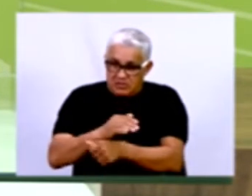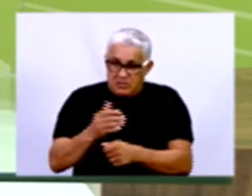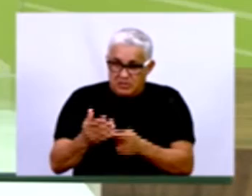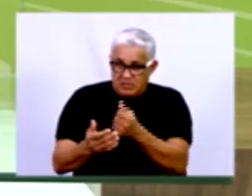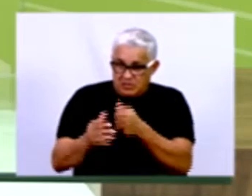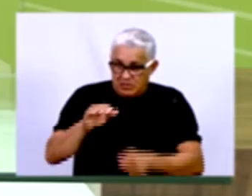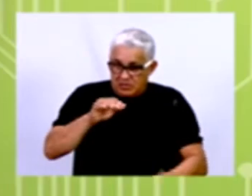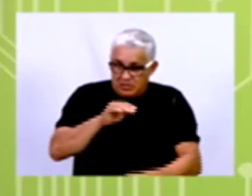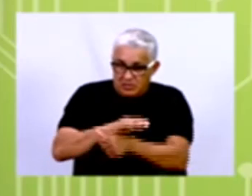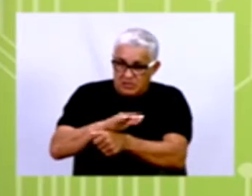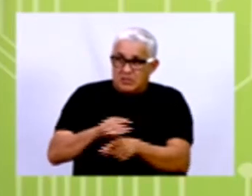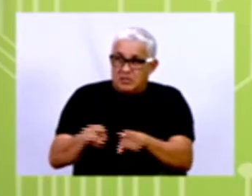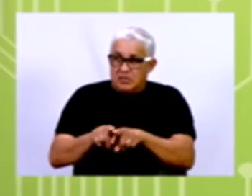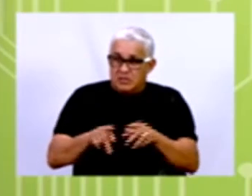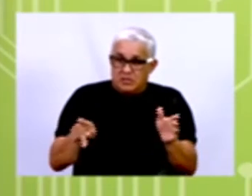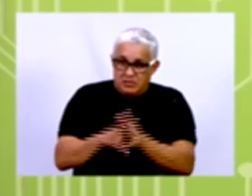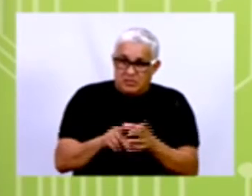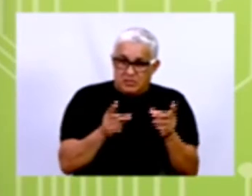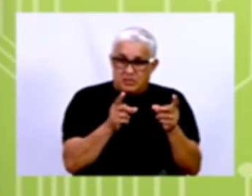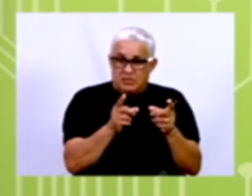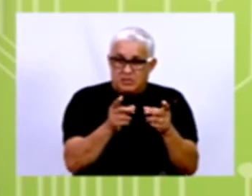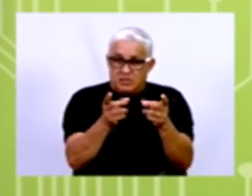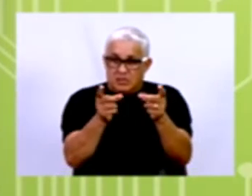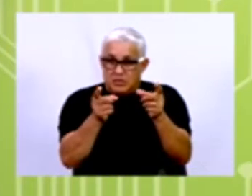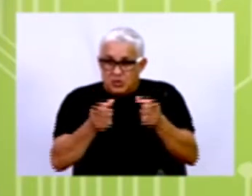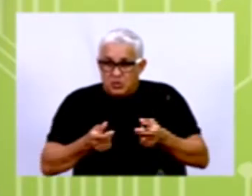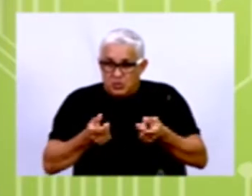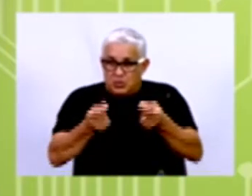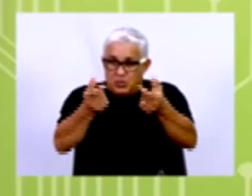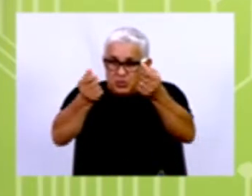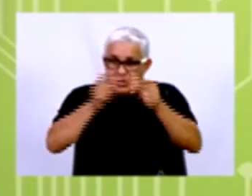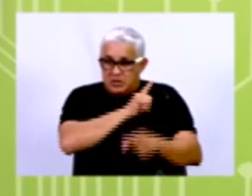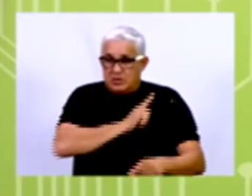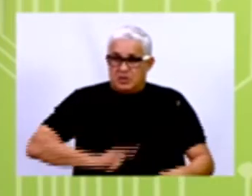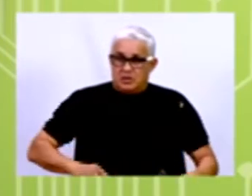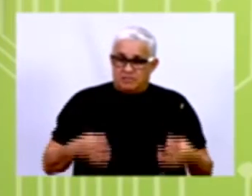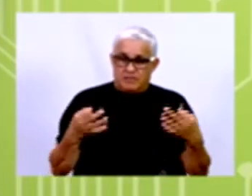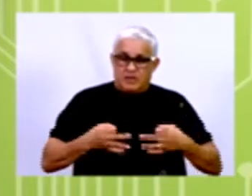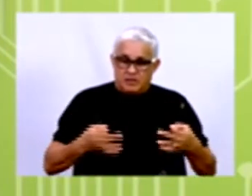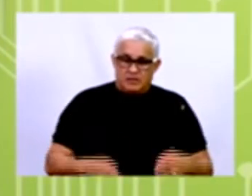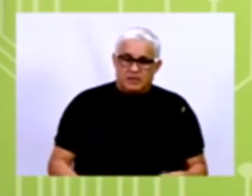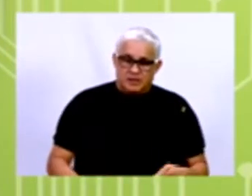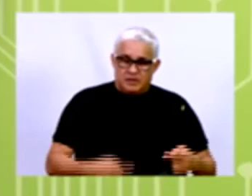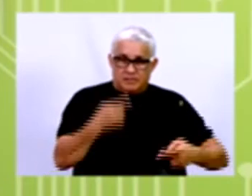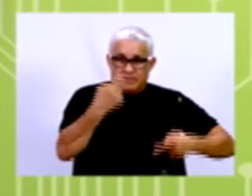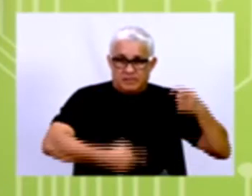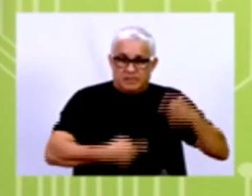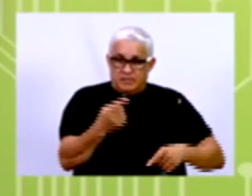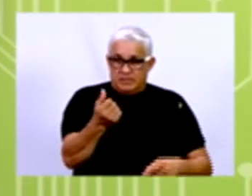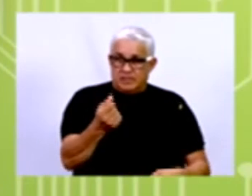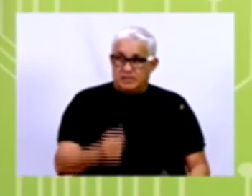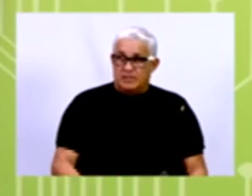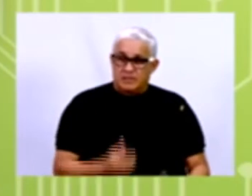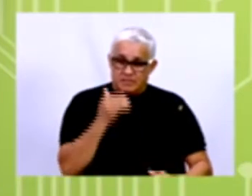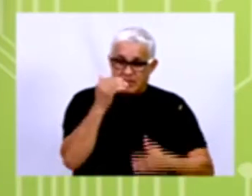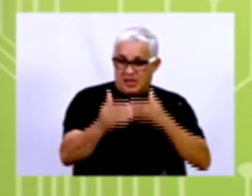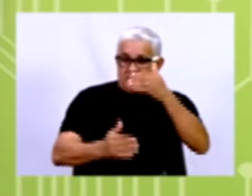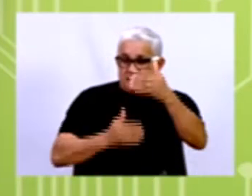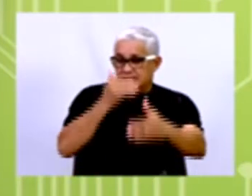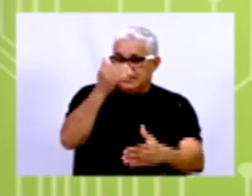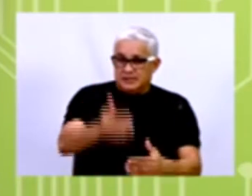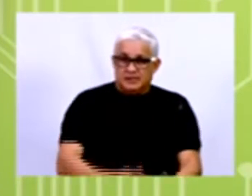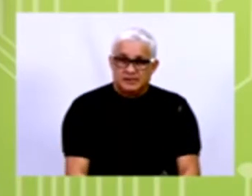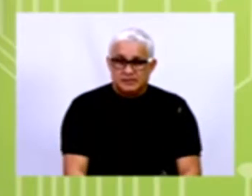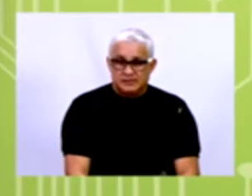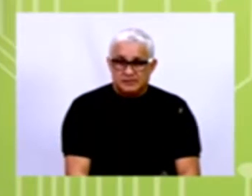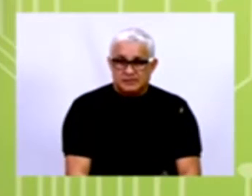governo. Perfeito, perfeito. Lembrando que, no âmbito da política monetária, os procedimentos que, como